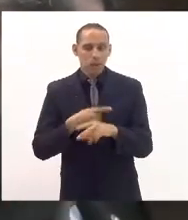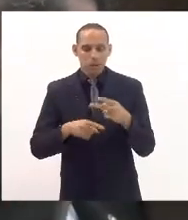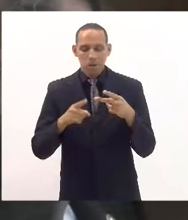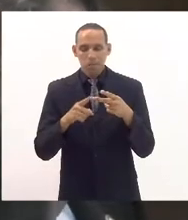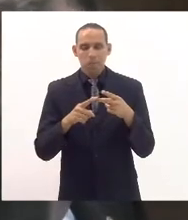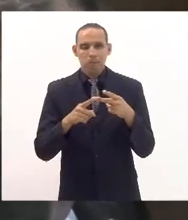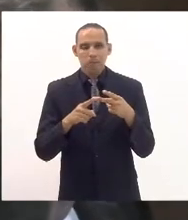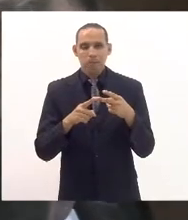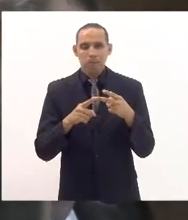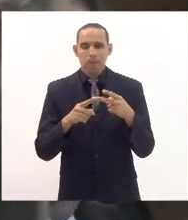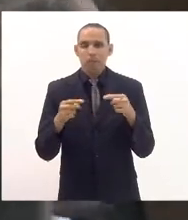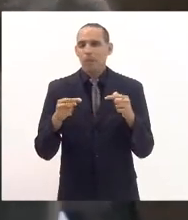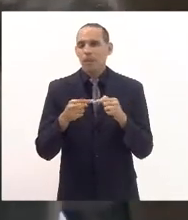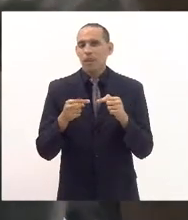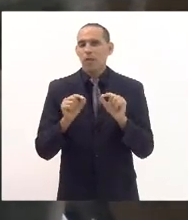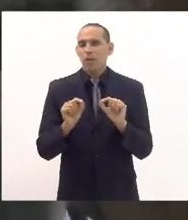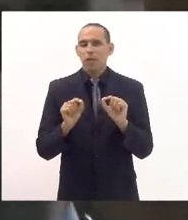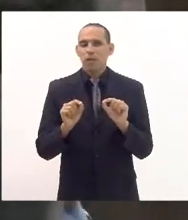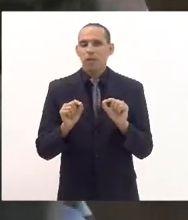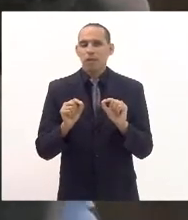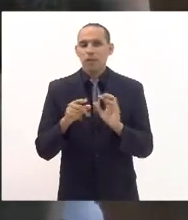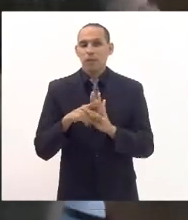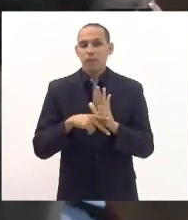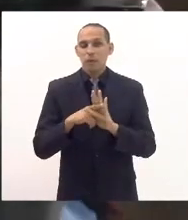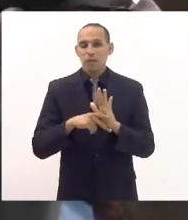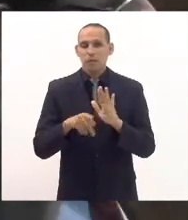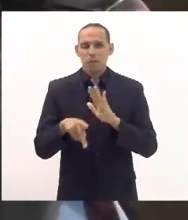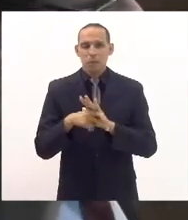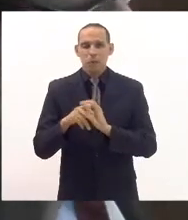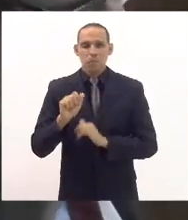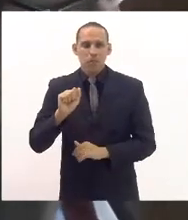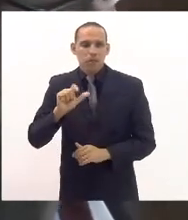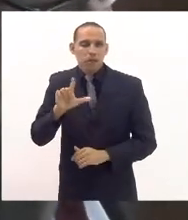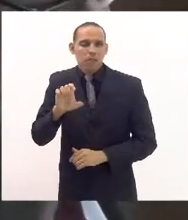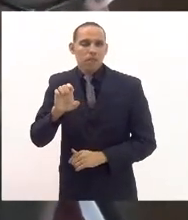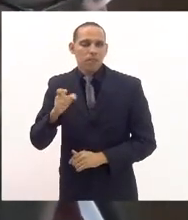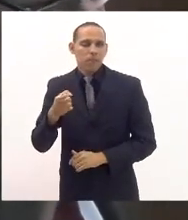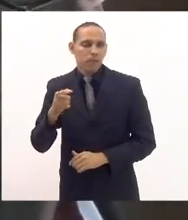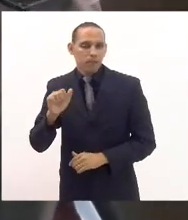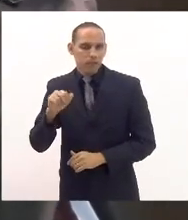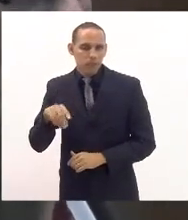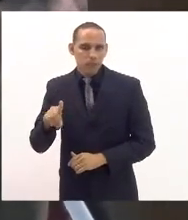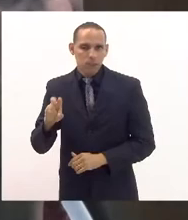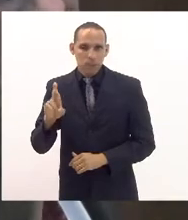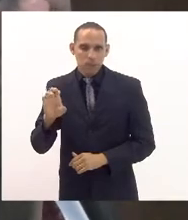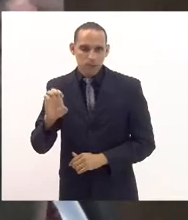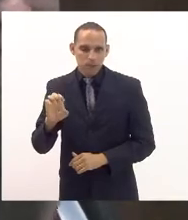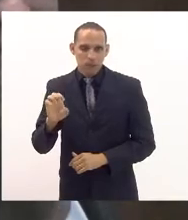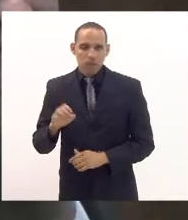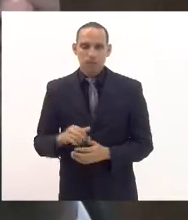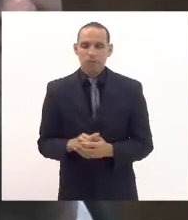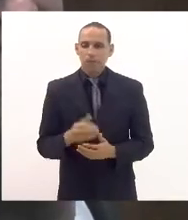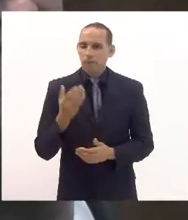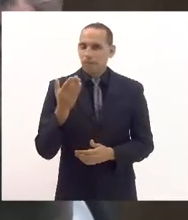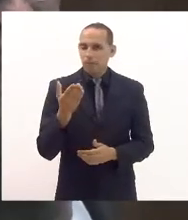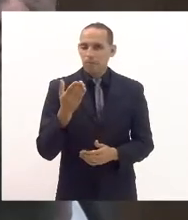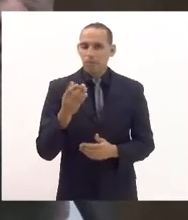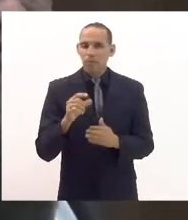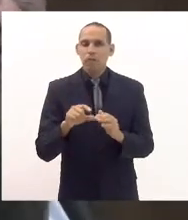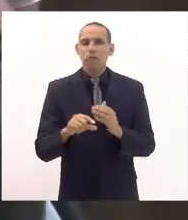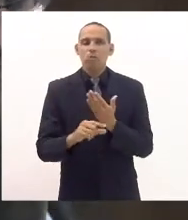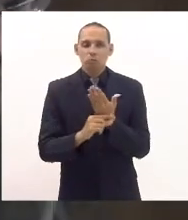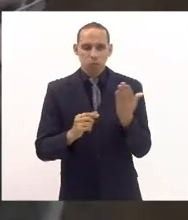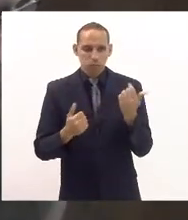outro desrespeito o projeto Alexandre Freitas o que o show acabou sendo o